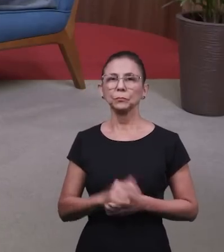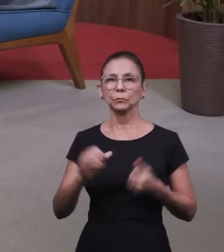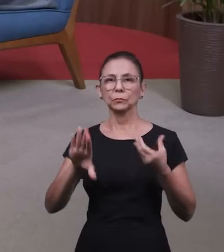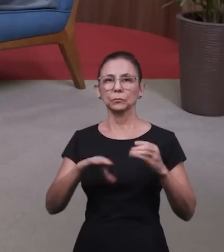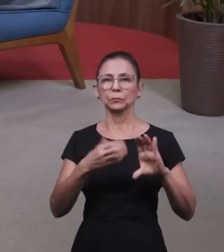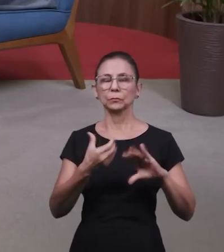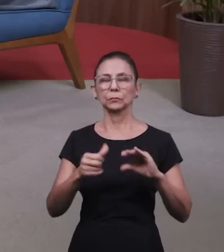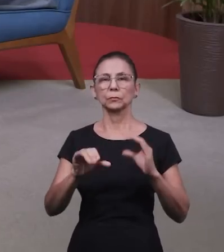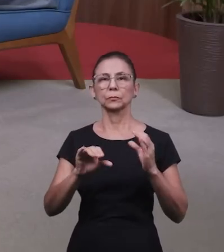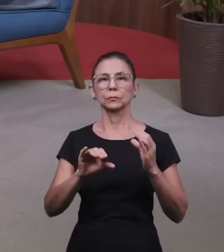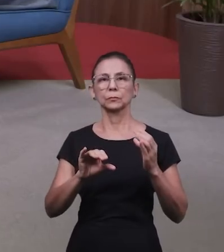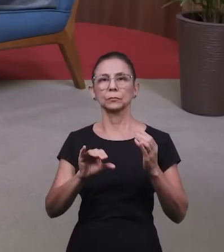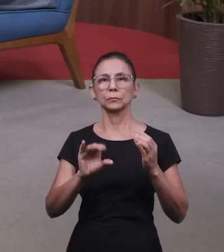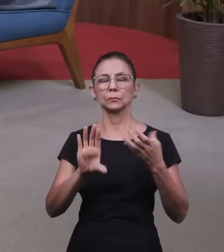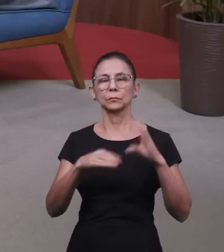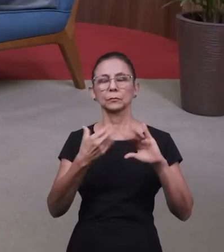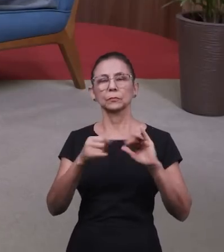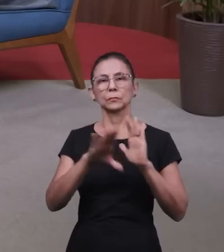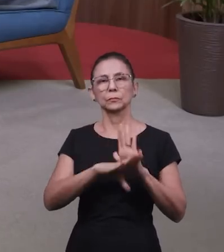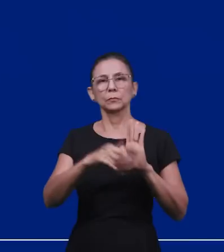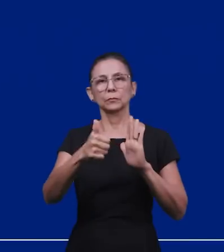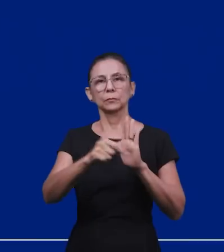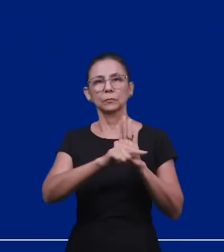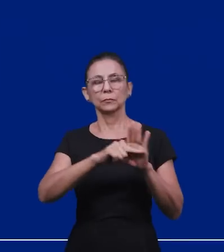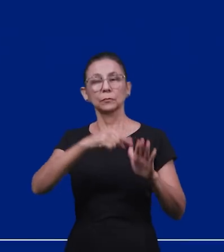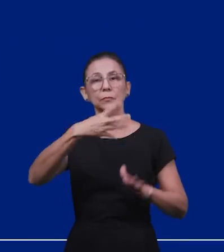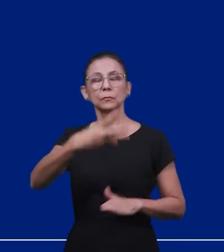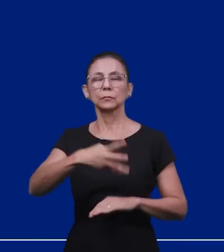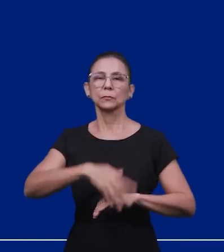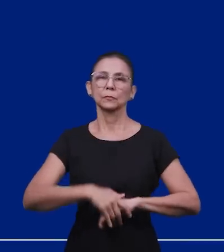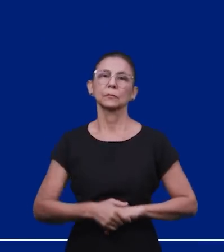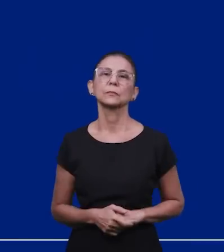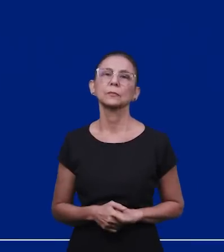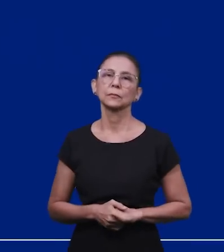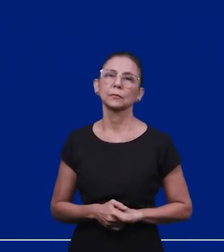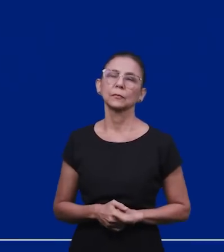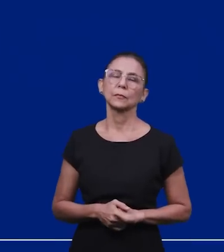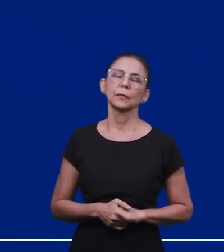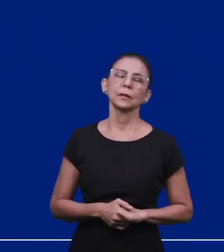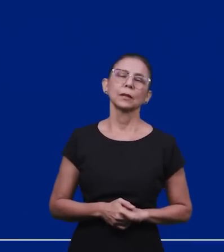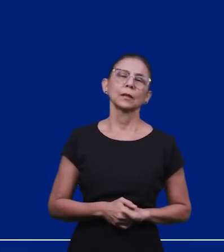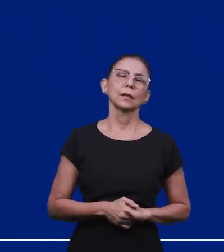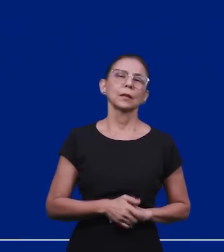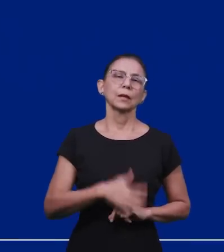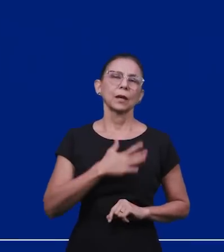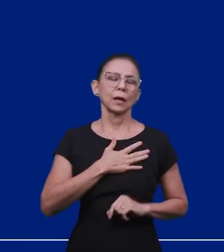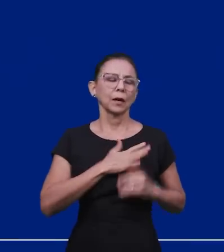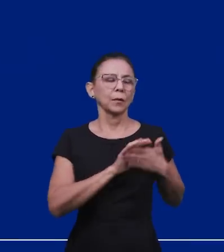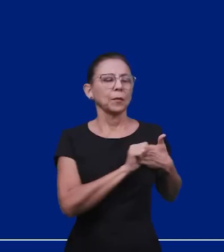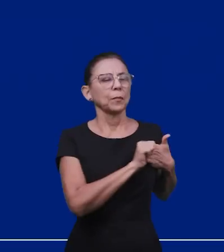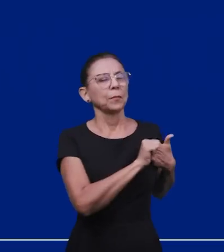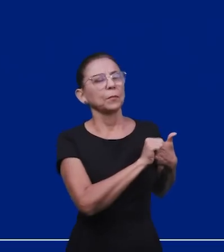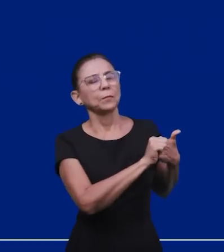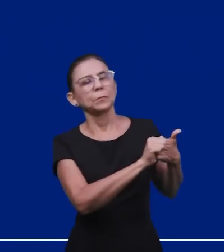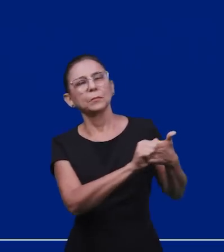Cantares capítulo 1, verso 4. Leva-me tu, correremos após ti. Glória a